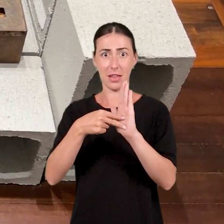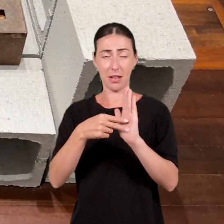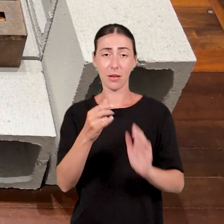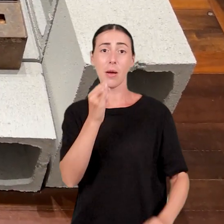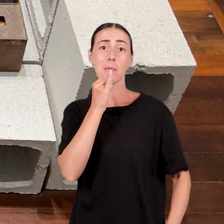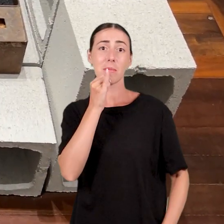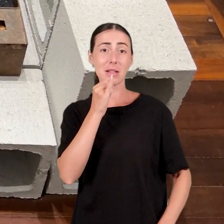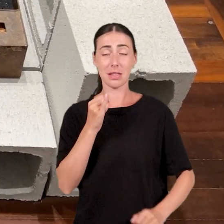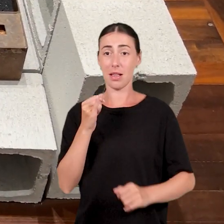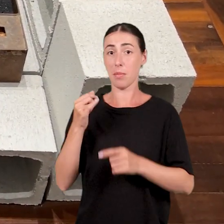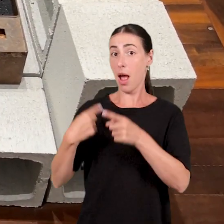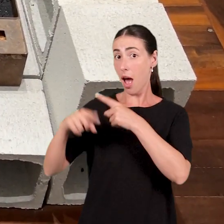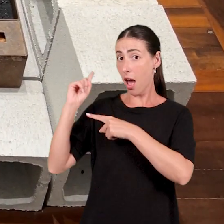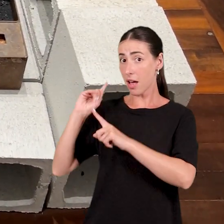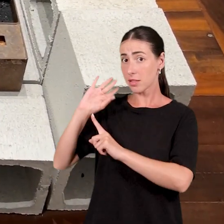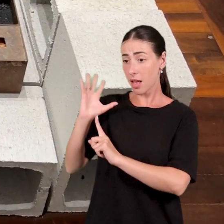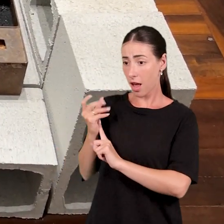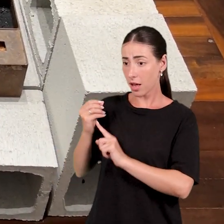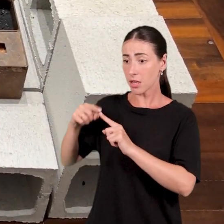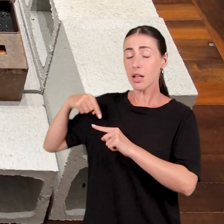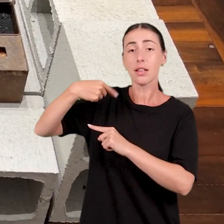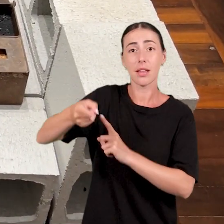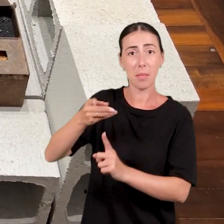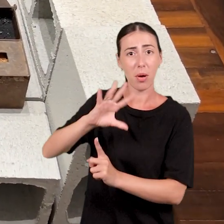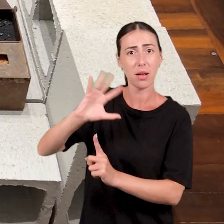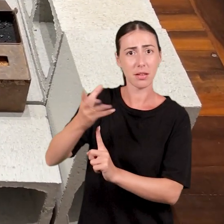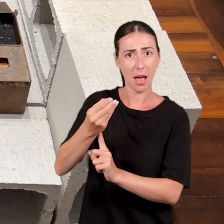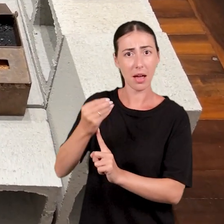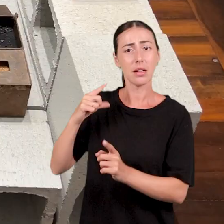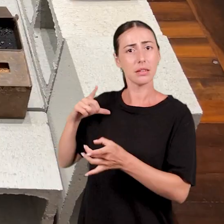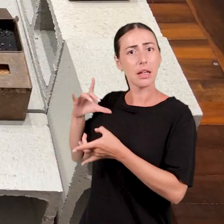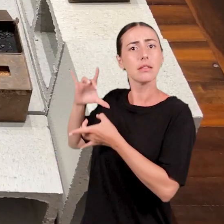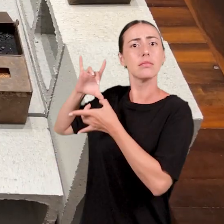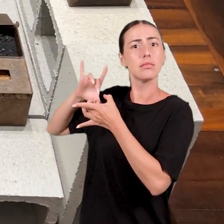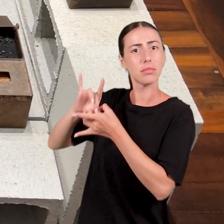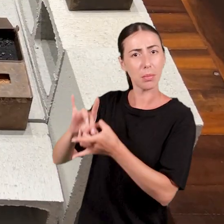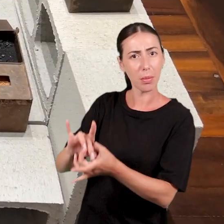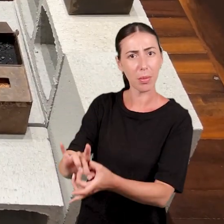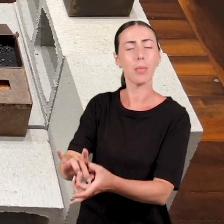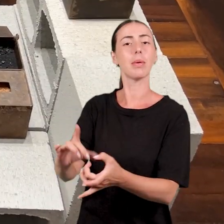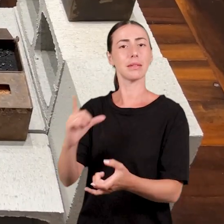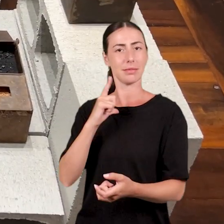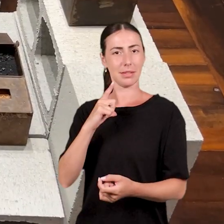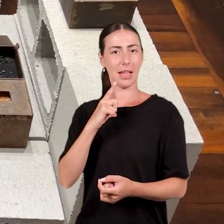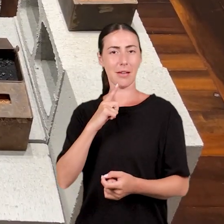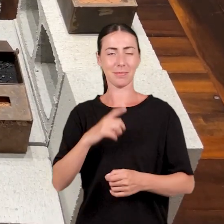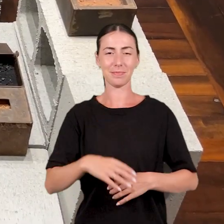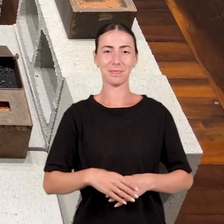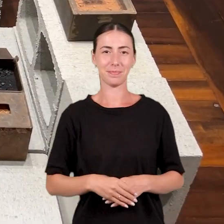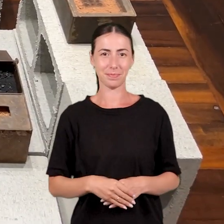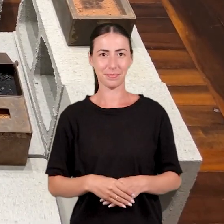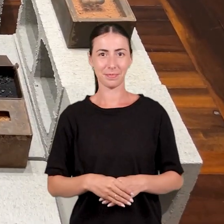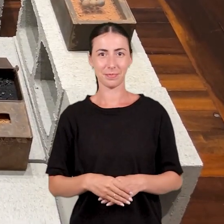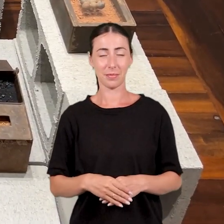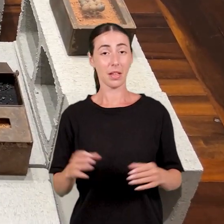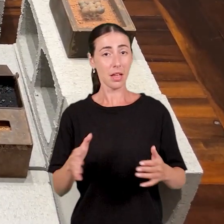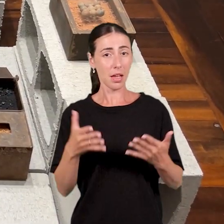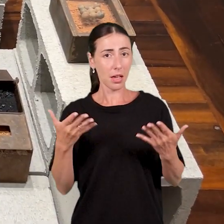sentido. Cada peça carrega o vestígio da anterior, instaurando uma conversa infinita entre o artista e o